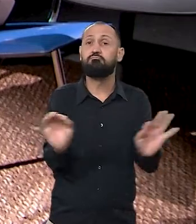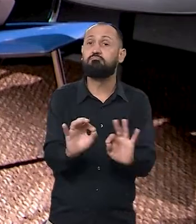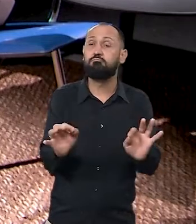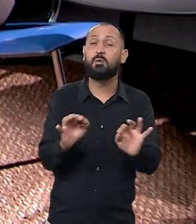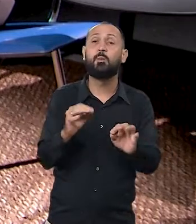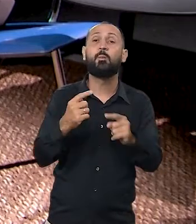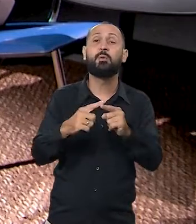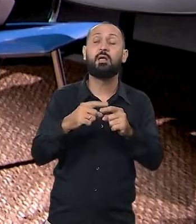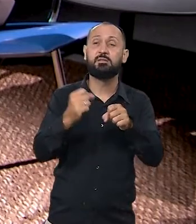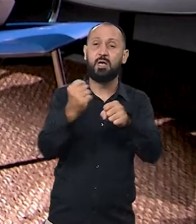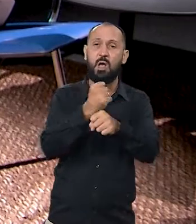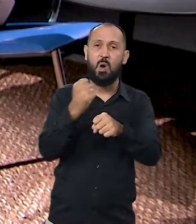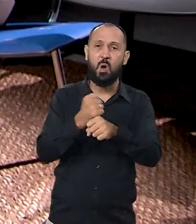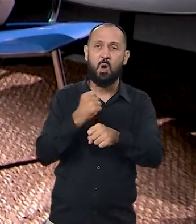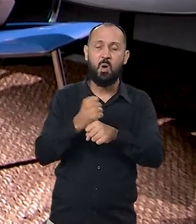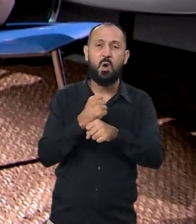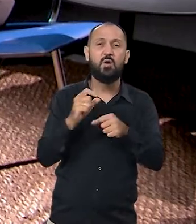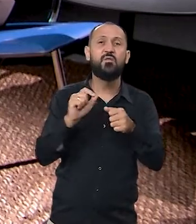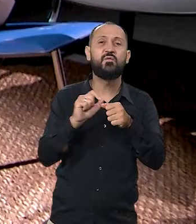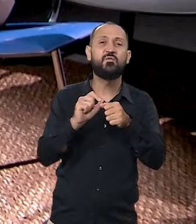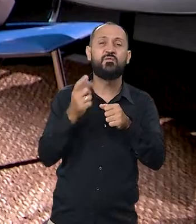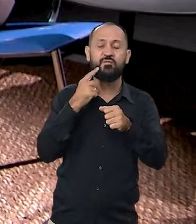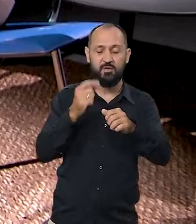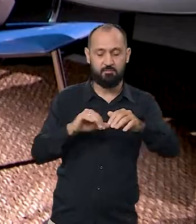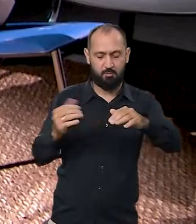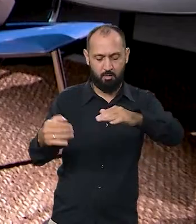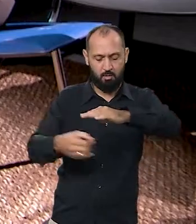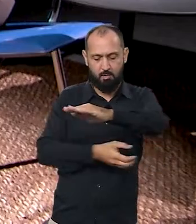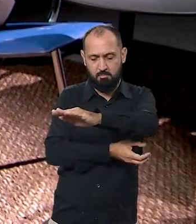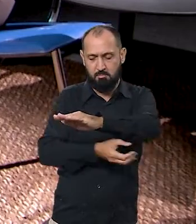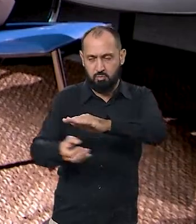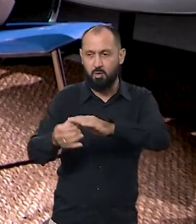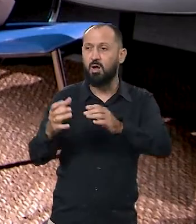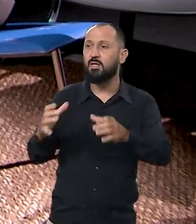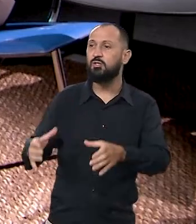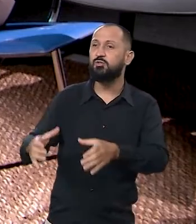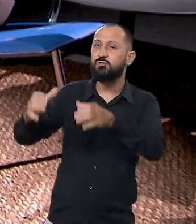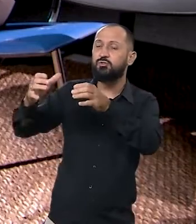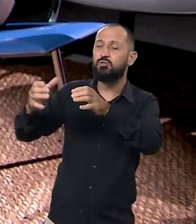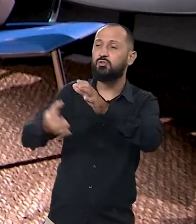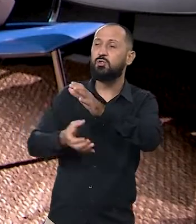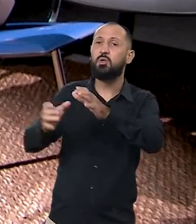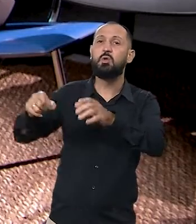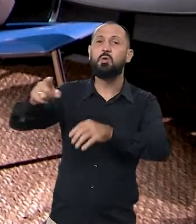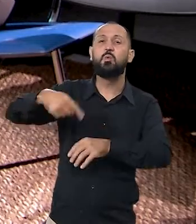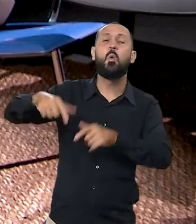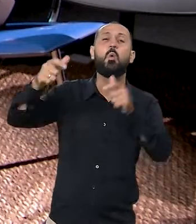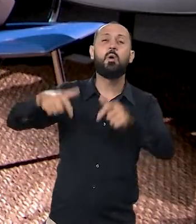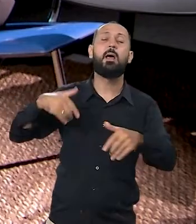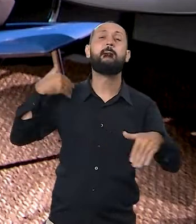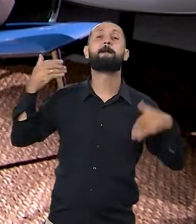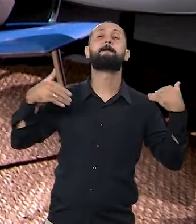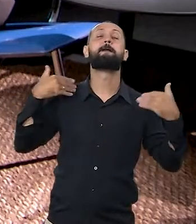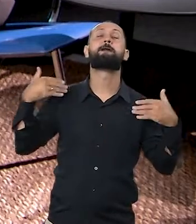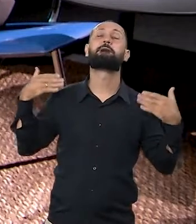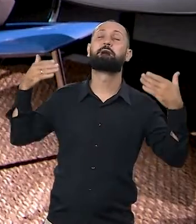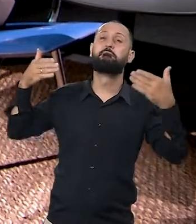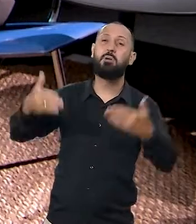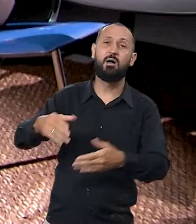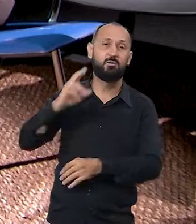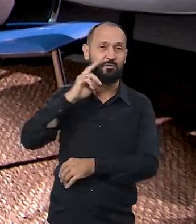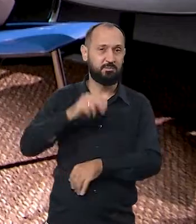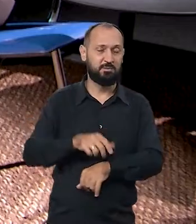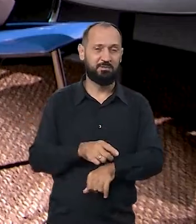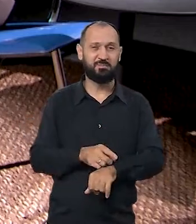aparece muito, porque essas obras, normalmente, elas ficam enterradas. Uma estação de tratamento de esgoto não é um ponto de visitação